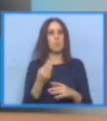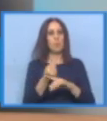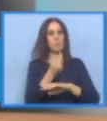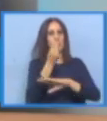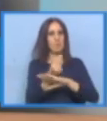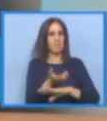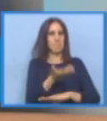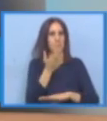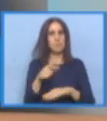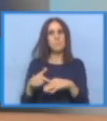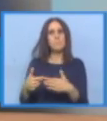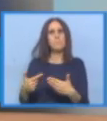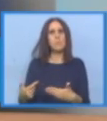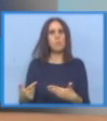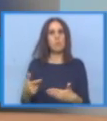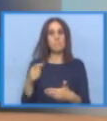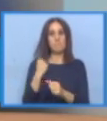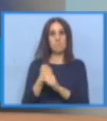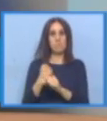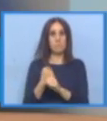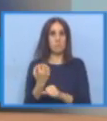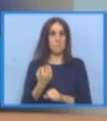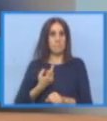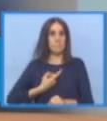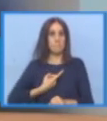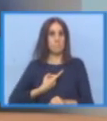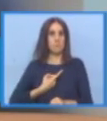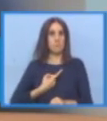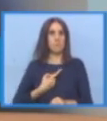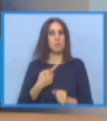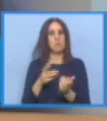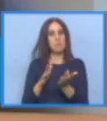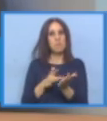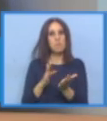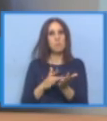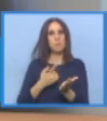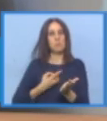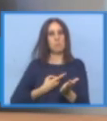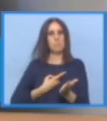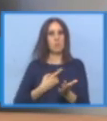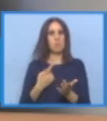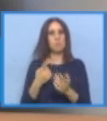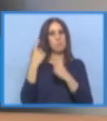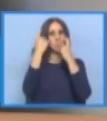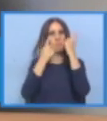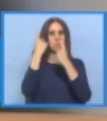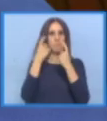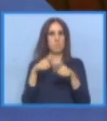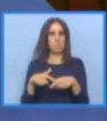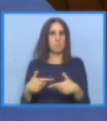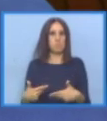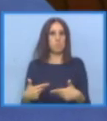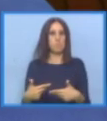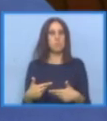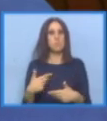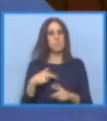objetificável. Hoje em dia este trabalho também tem de ser feito na literatura, tem de ser feito no quadro do pensamento contemporâneo, no